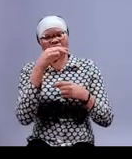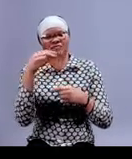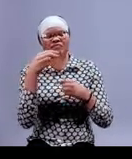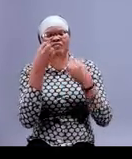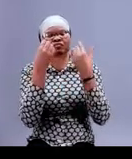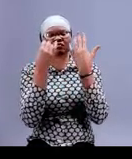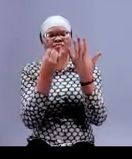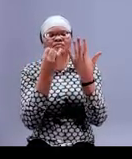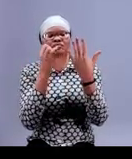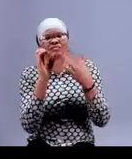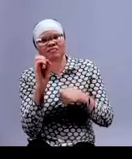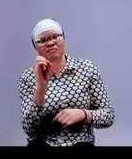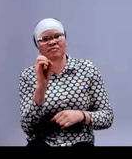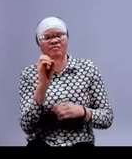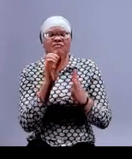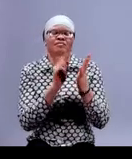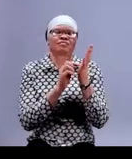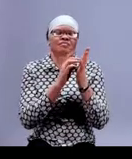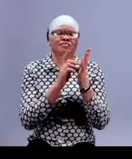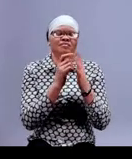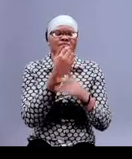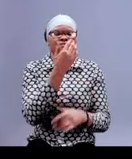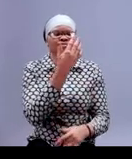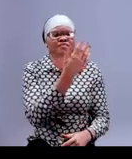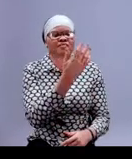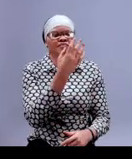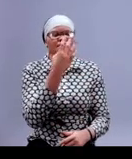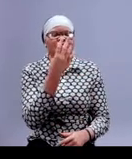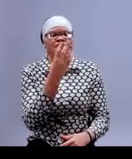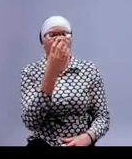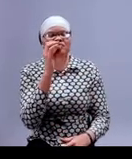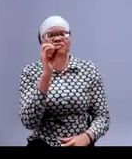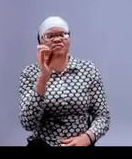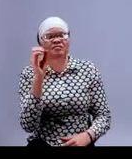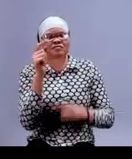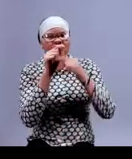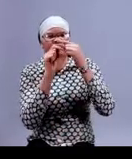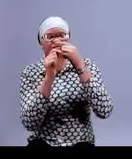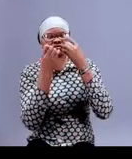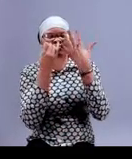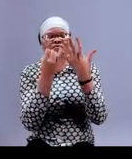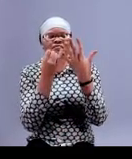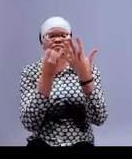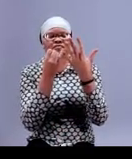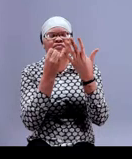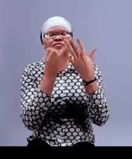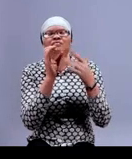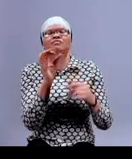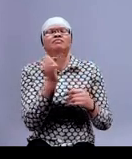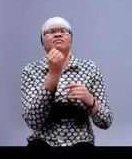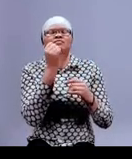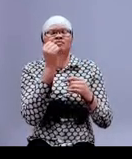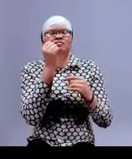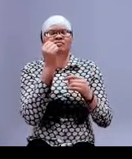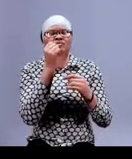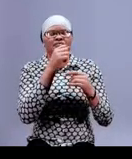60 para calcular 54.000 a dividir por 6 podes efetuar primeiro